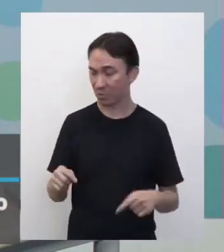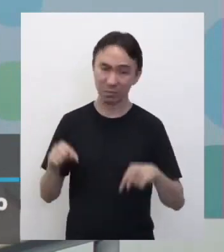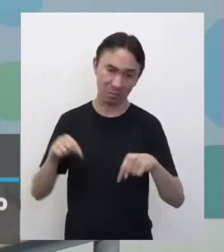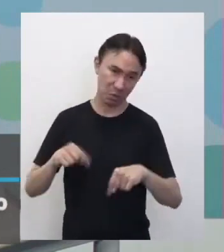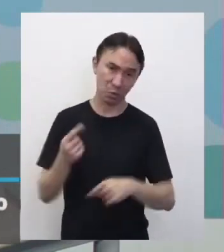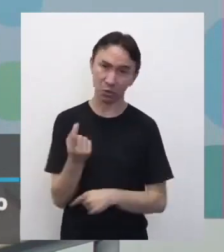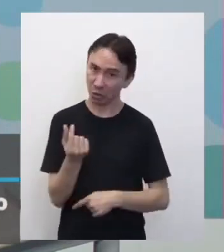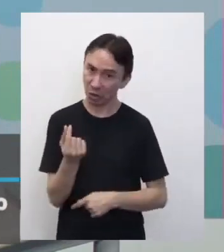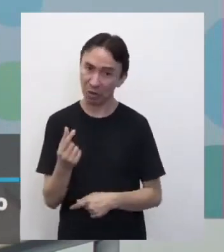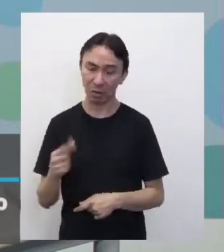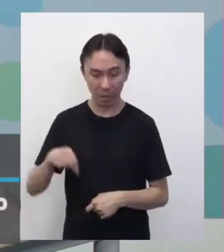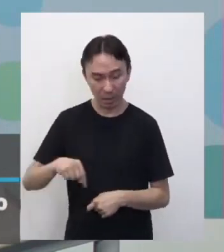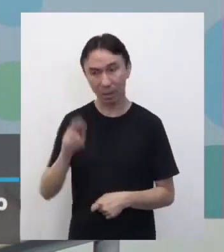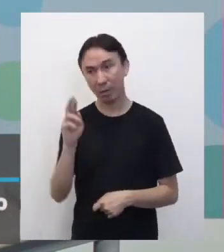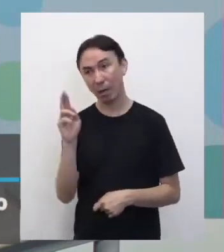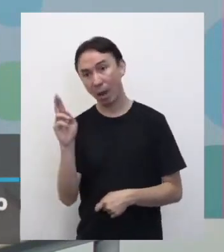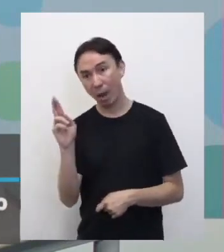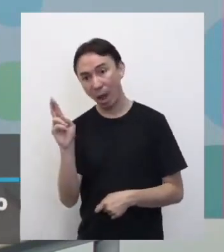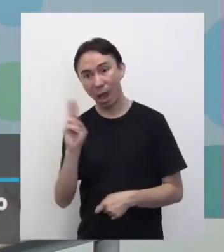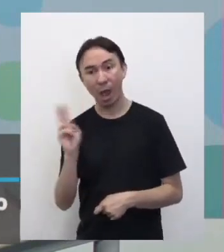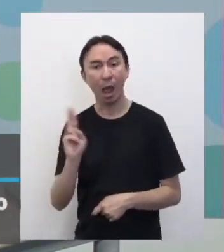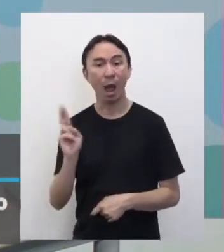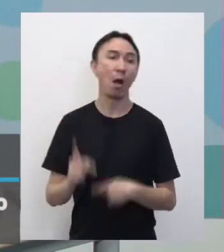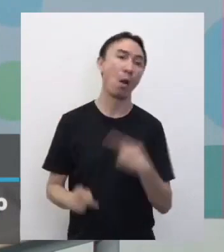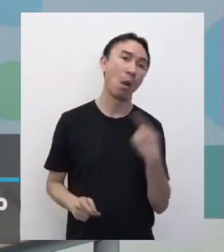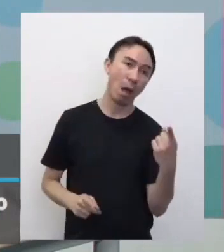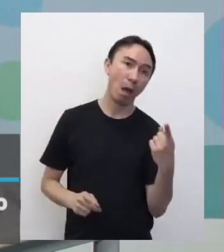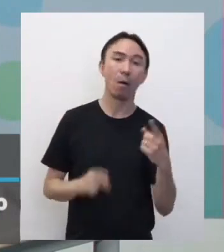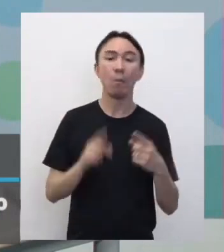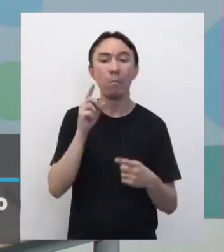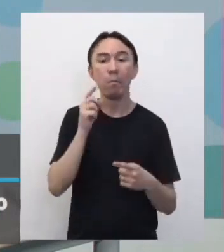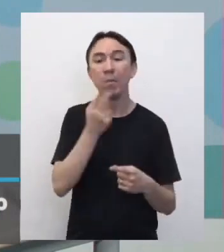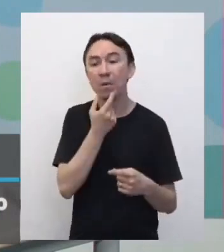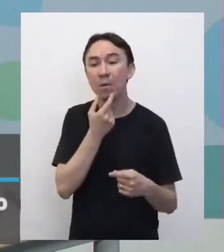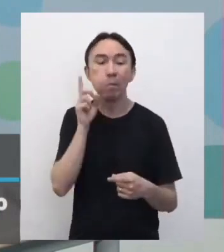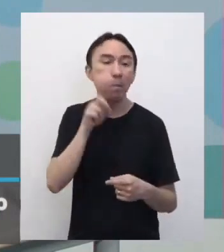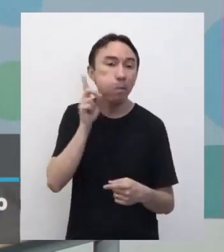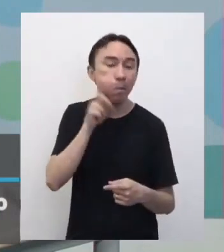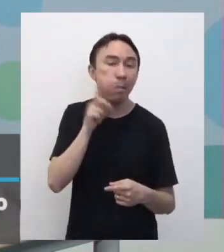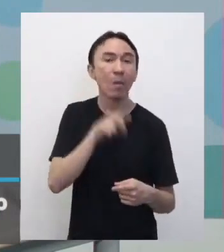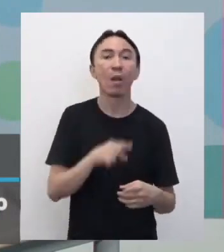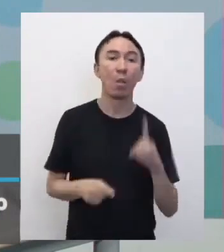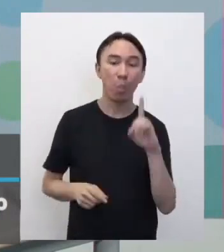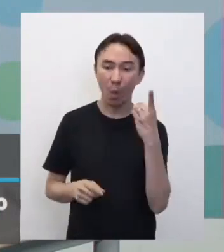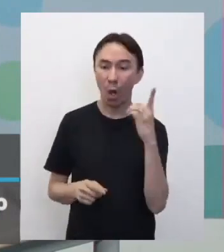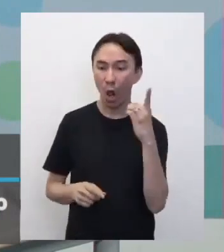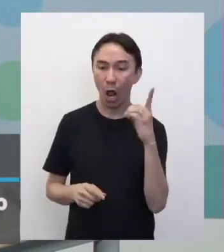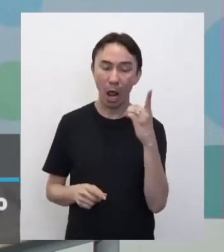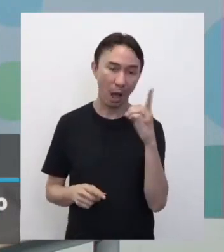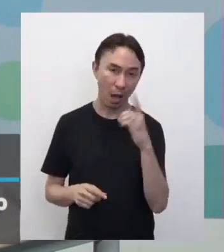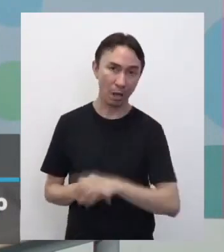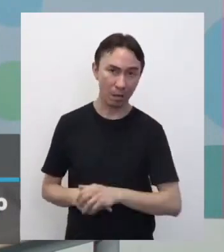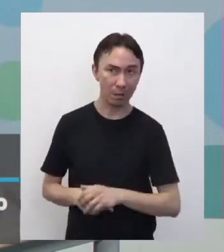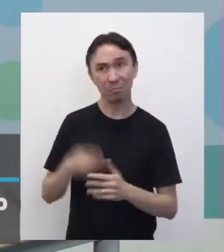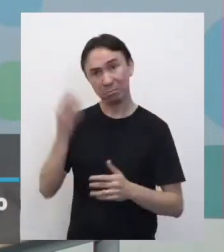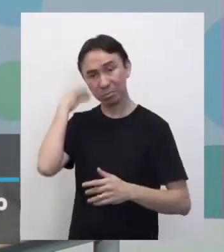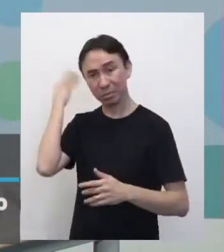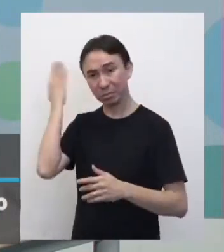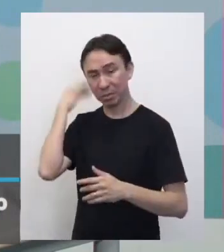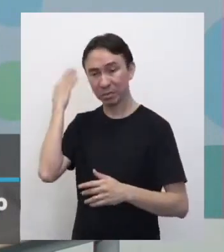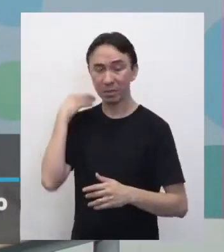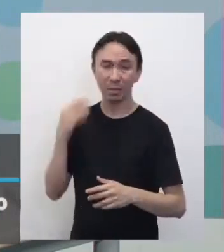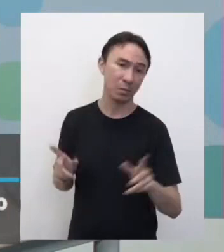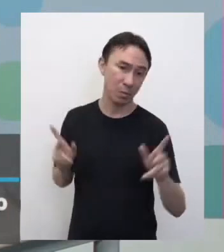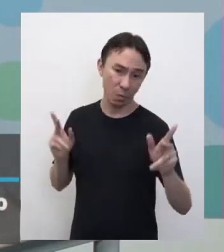nos Estados Unidos o dólar, cada região tem a sua moeda. Naquela época era basicamente a mesma coisa, cada região com a